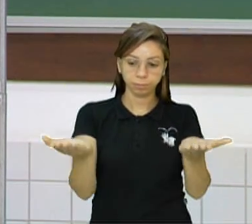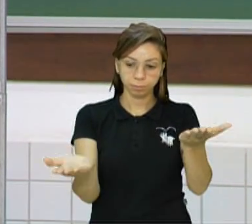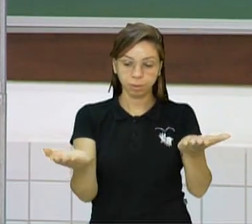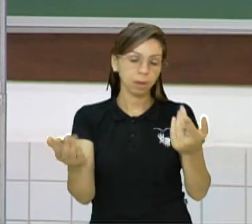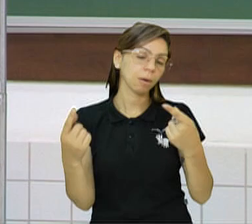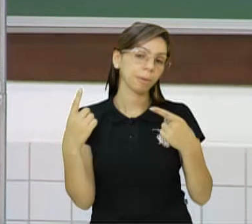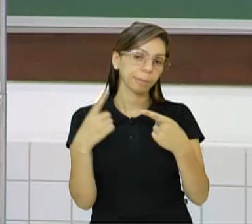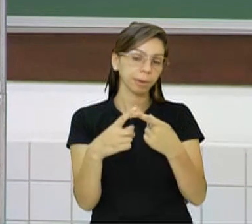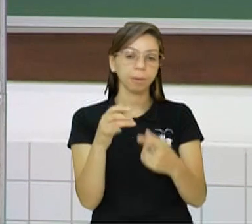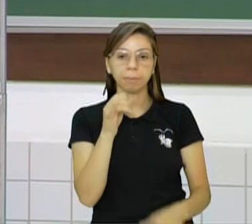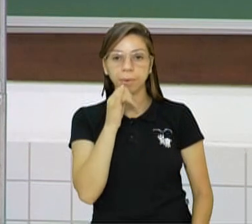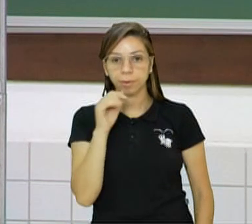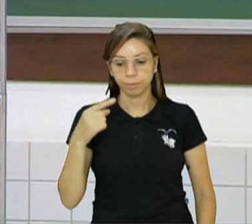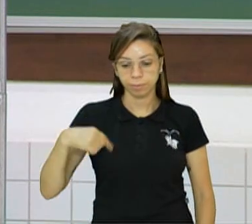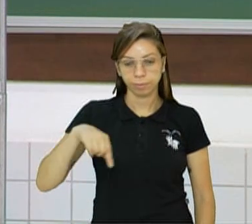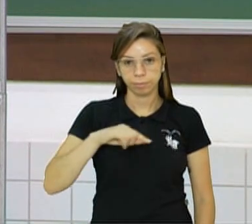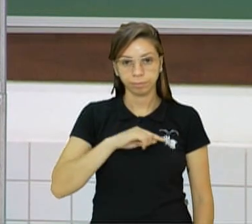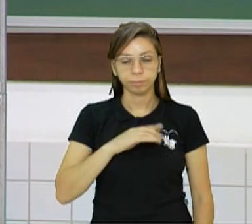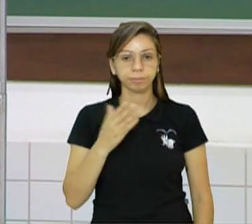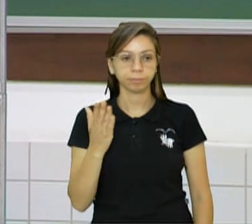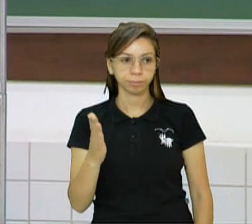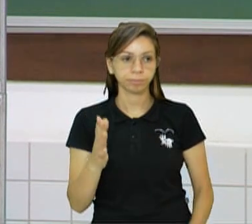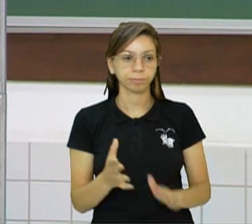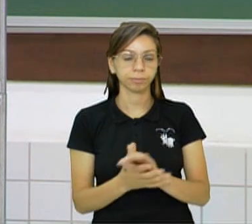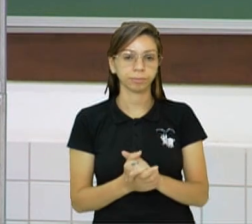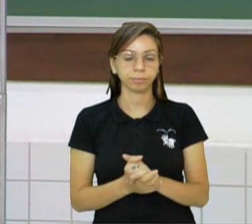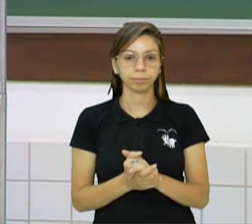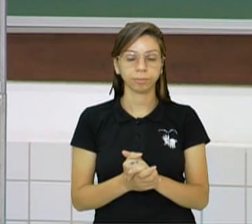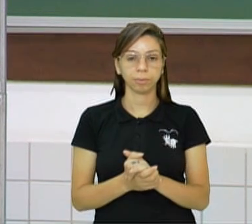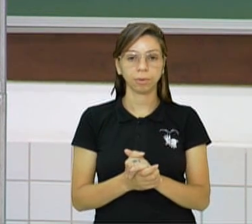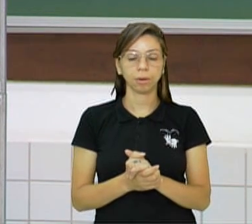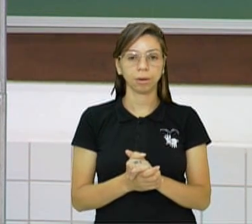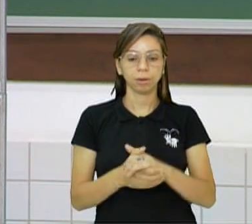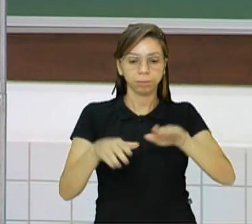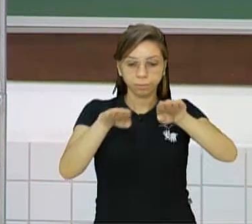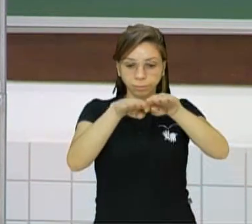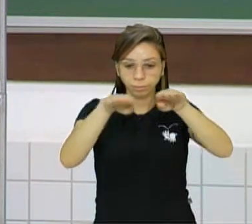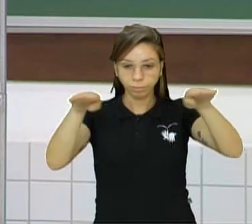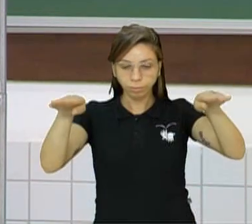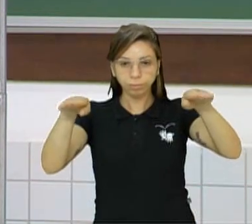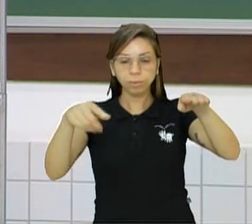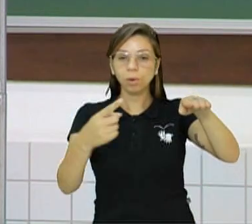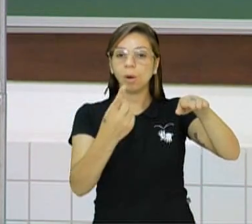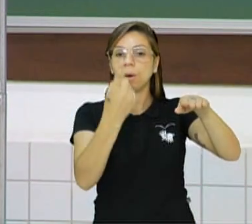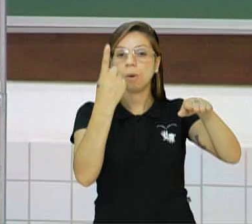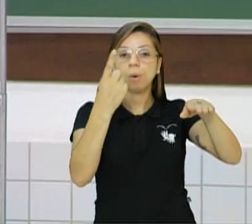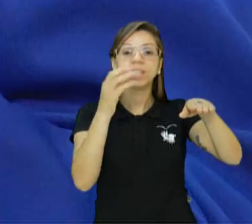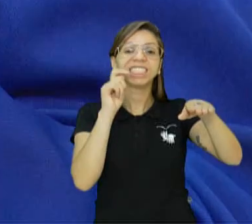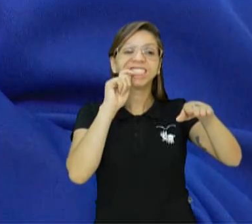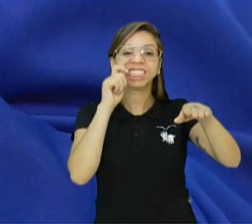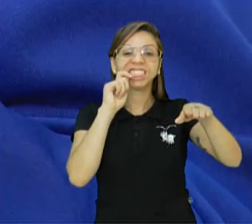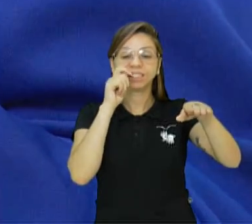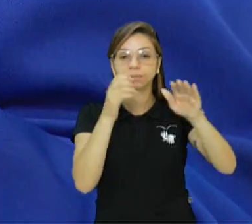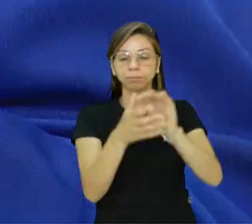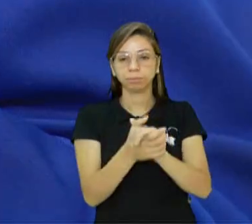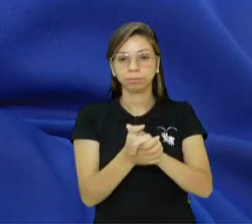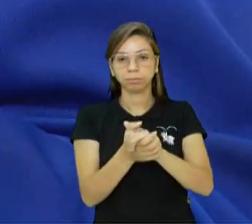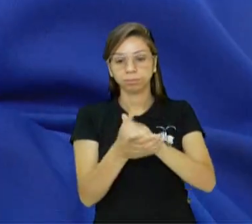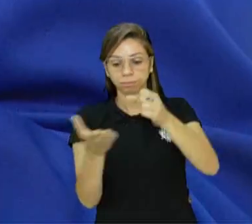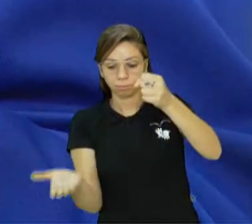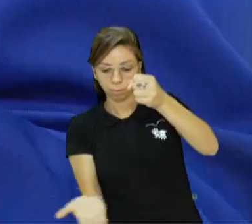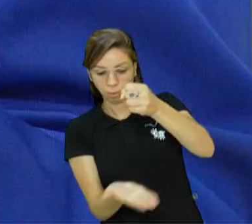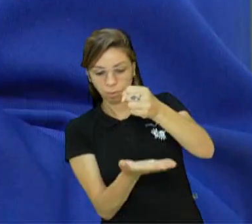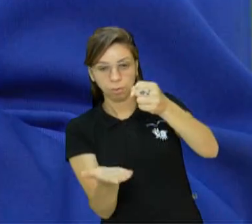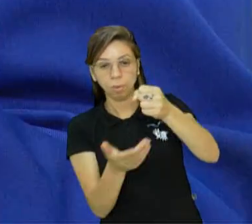se nós, por exemplo, aqui na parte de cima do cubo, pegar um palitinho de dente e na parte de baixo pegar